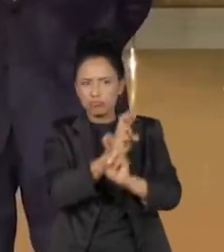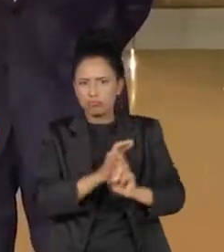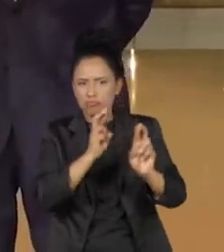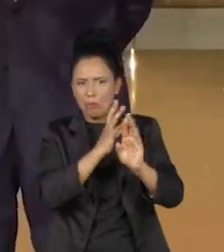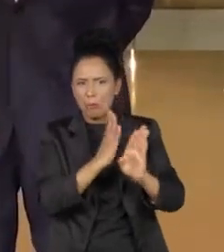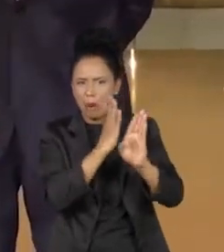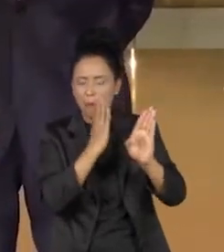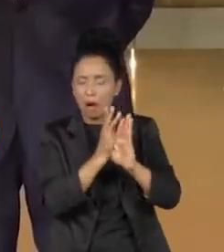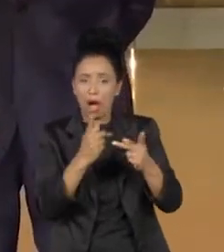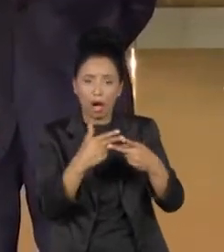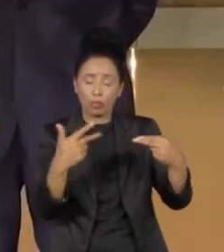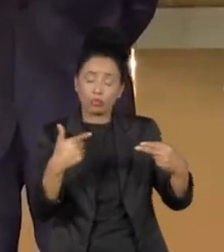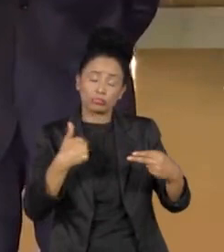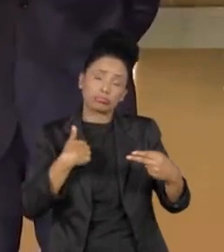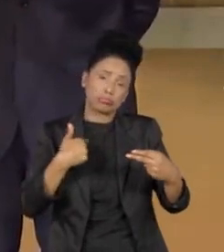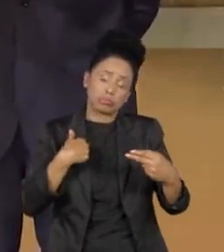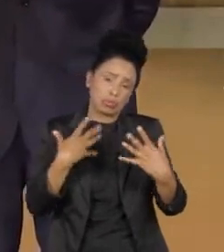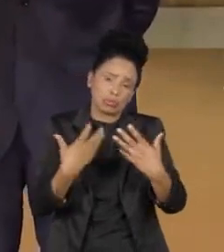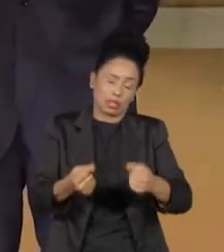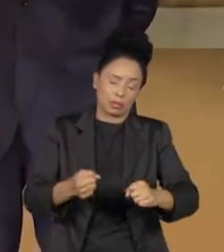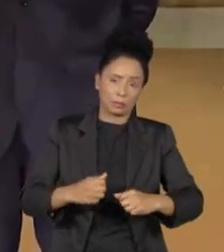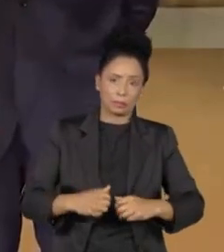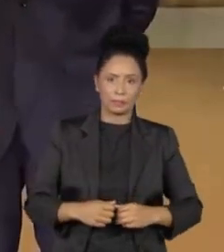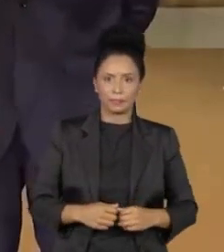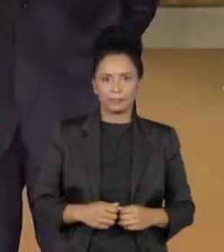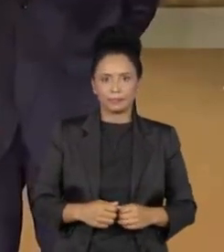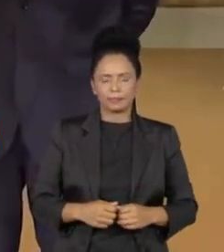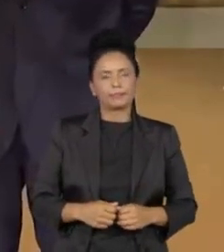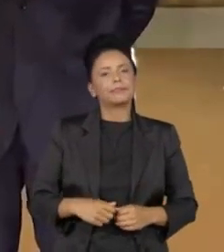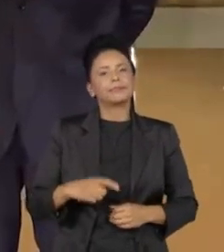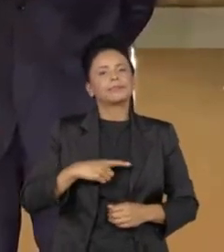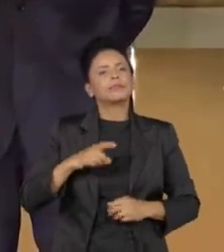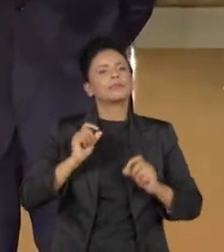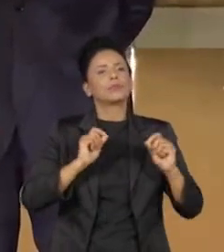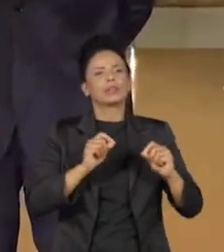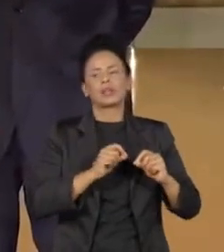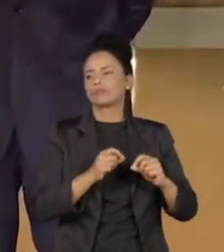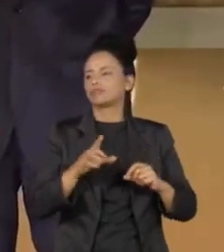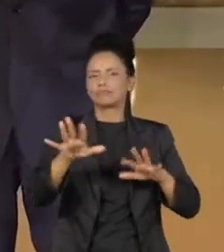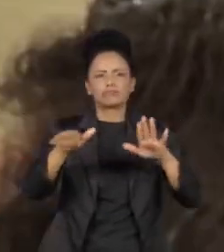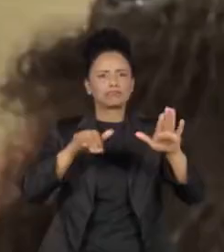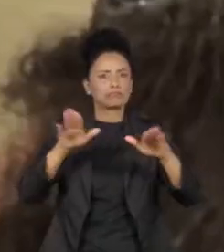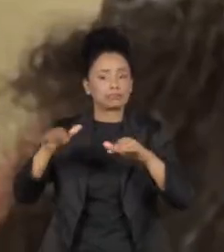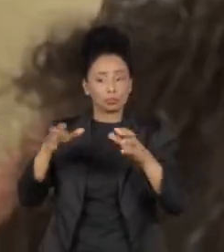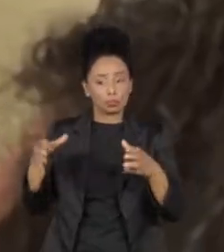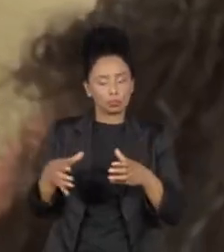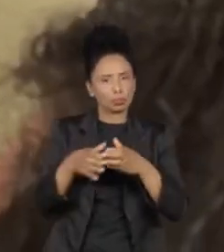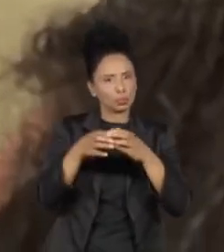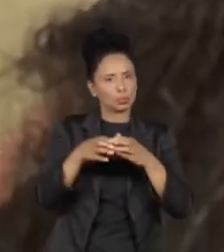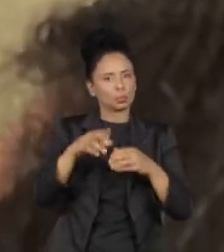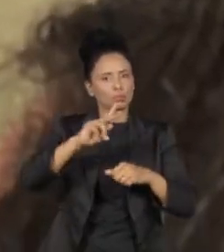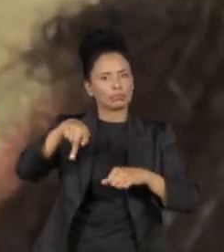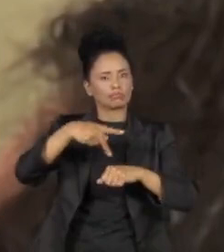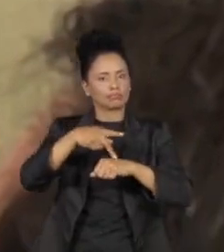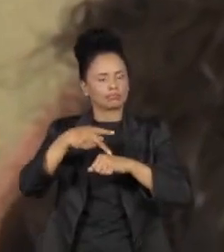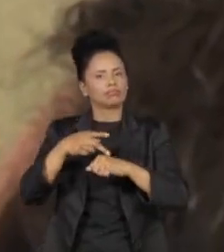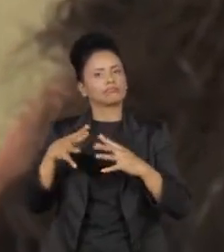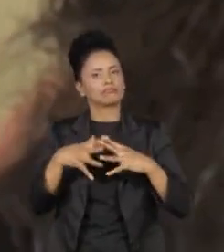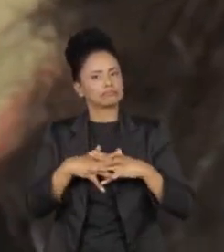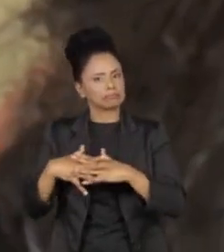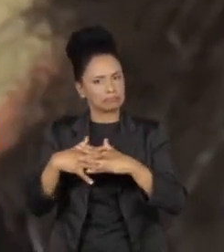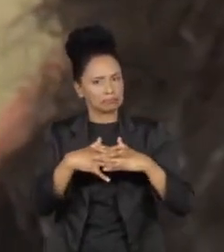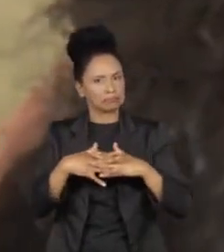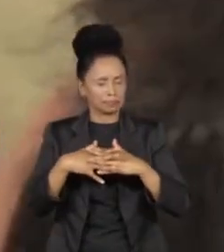constataram. Bolsonaro também se encontrou com observadores internacionais da Organização dos Estados Americanos. O chefe da missão da OEA, formada